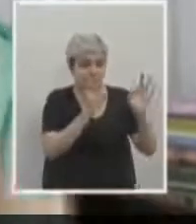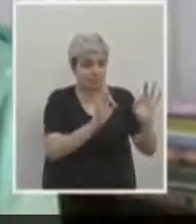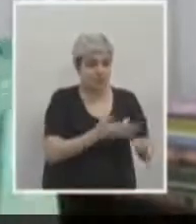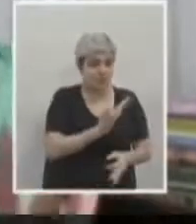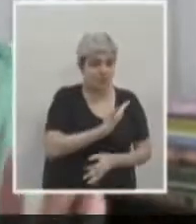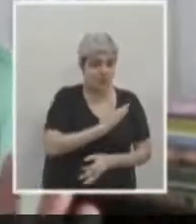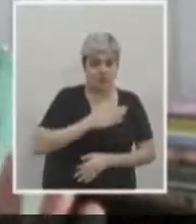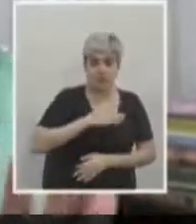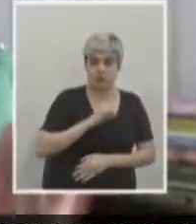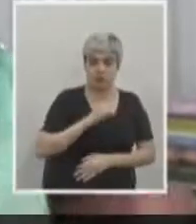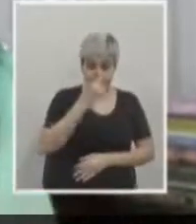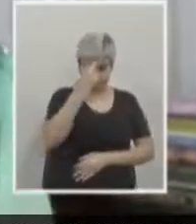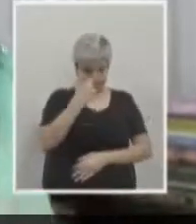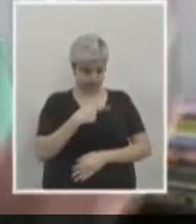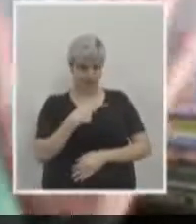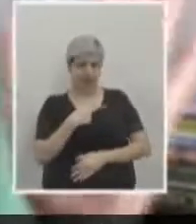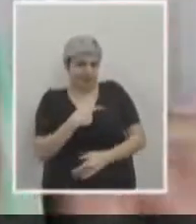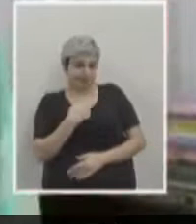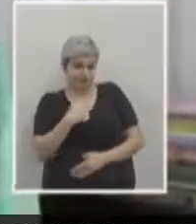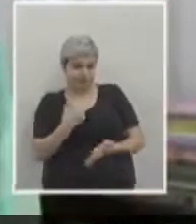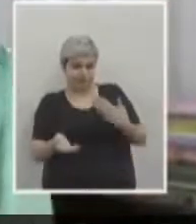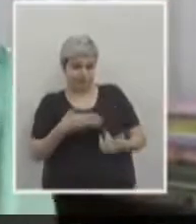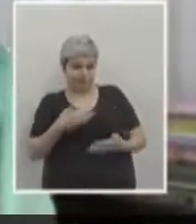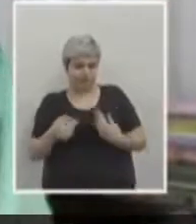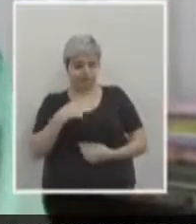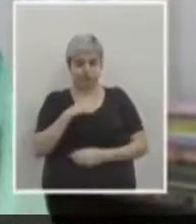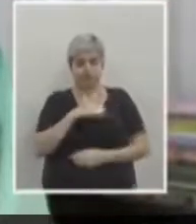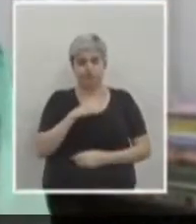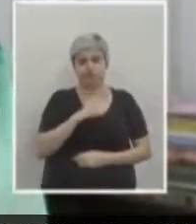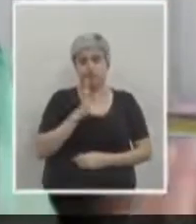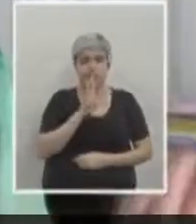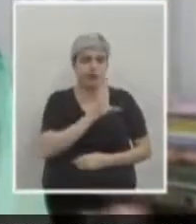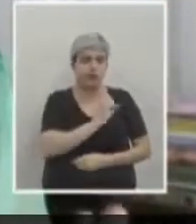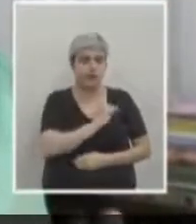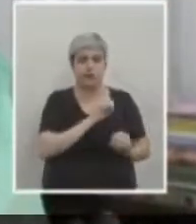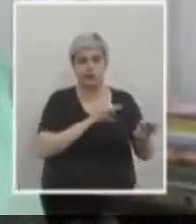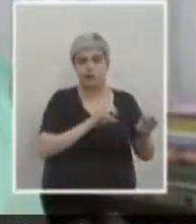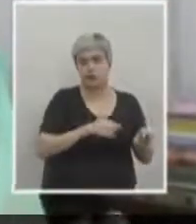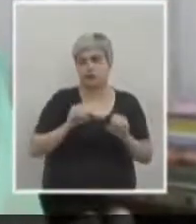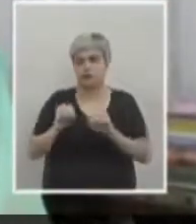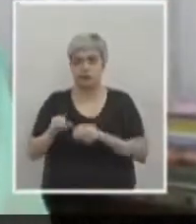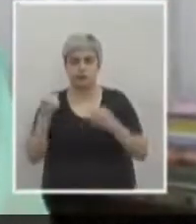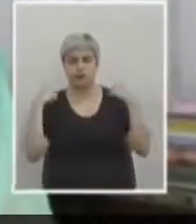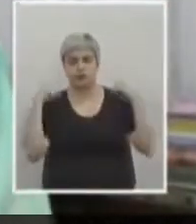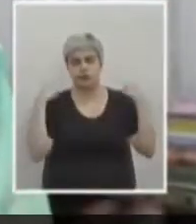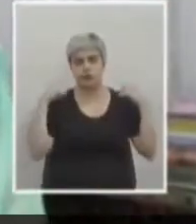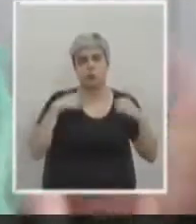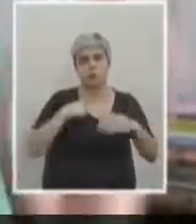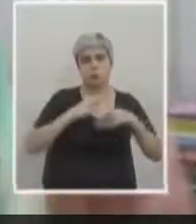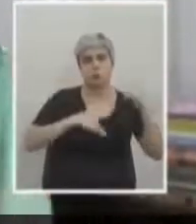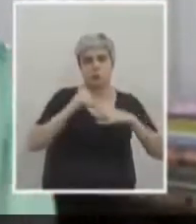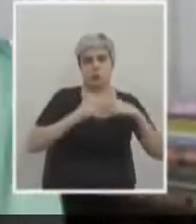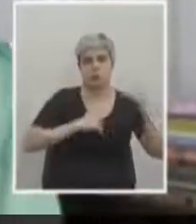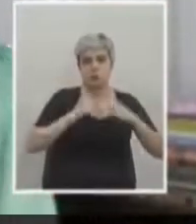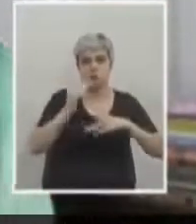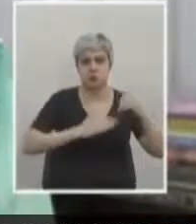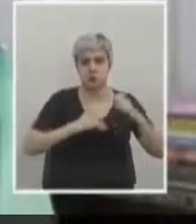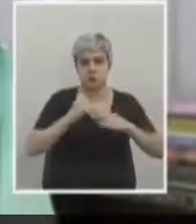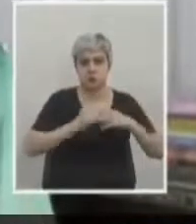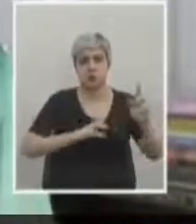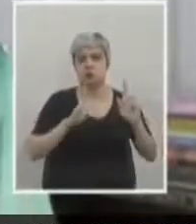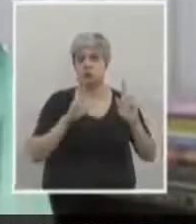pensar só em mim, tá ótimo, eu já tenho duas minhas aulas que eu amo dar as minhas aulas de educação física, sou uma profissional diferenciada, modéstia à